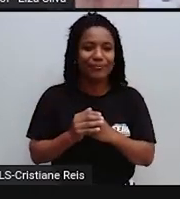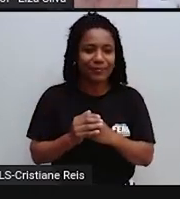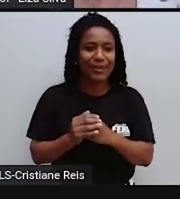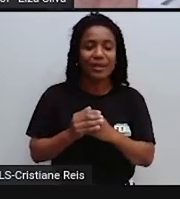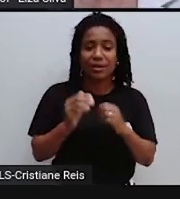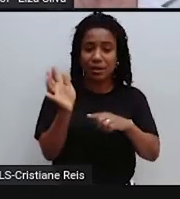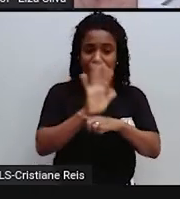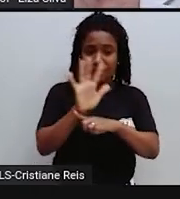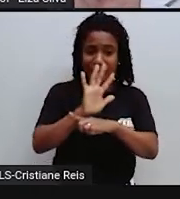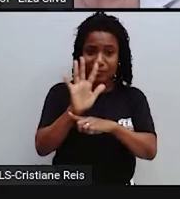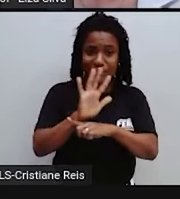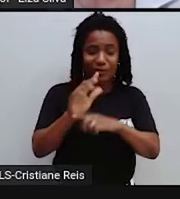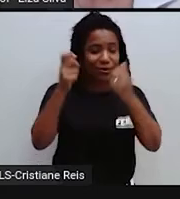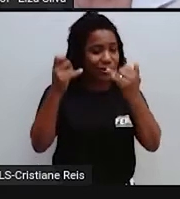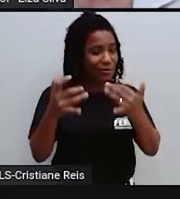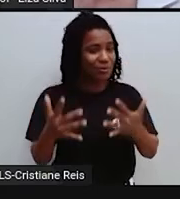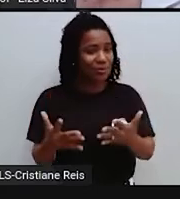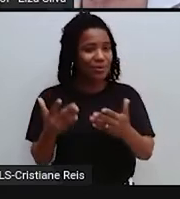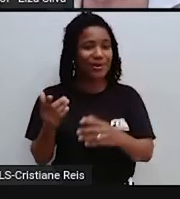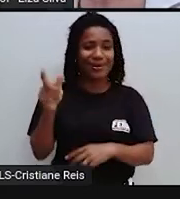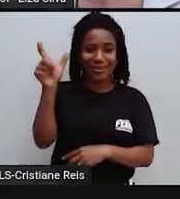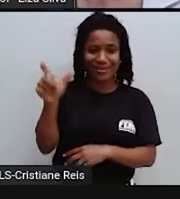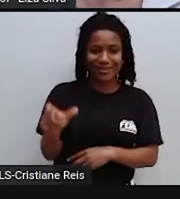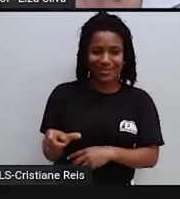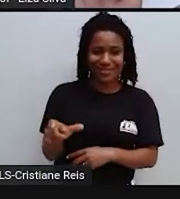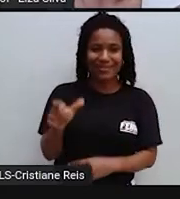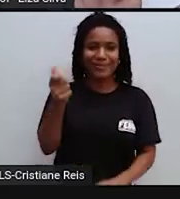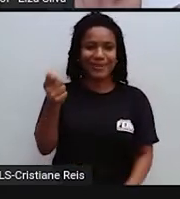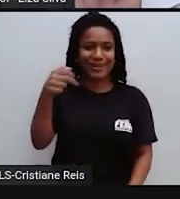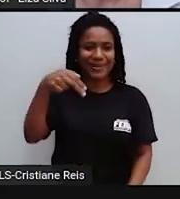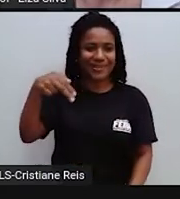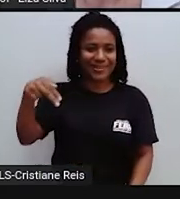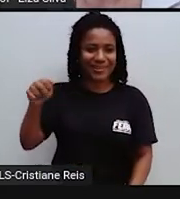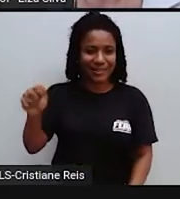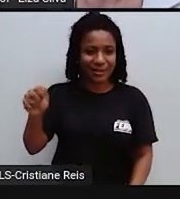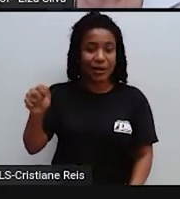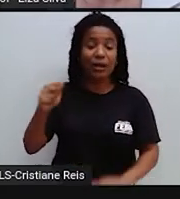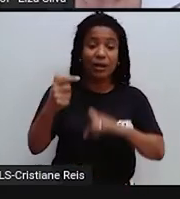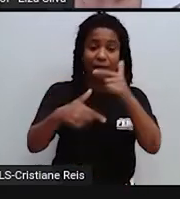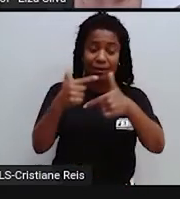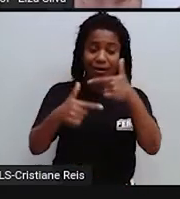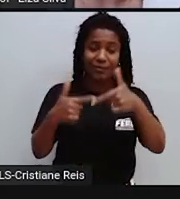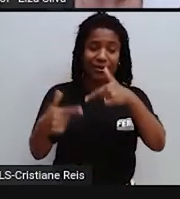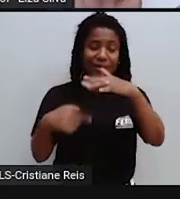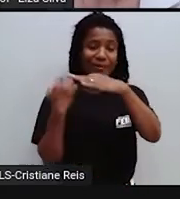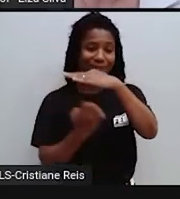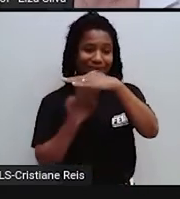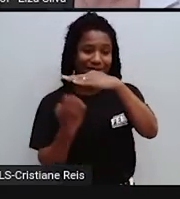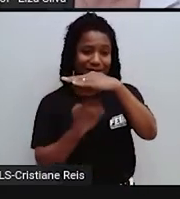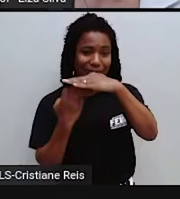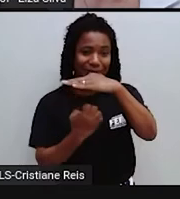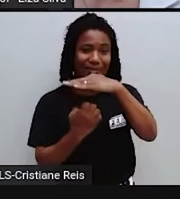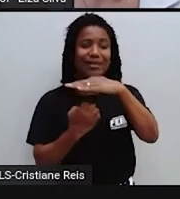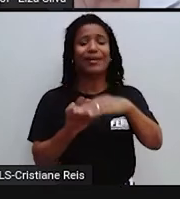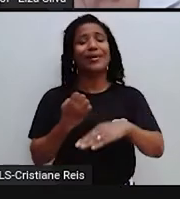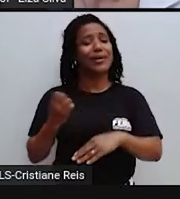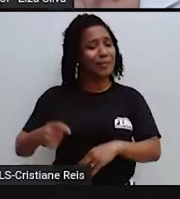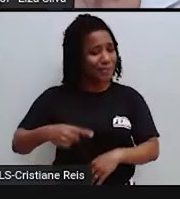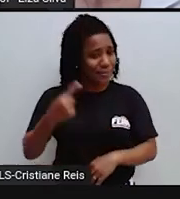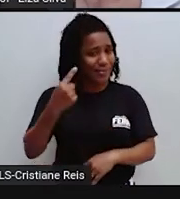Anna. Anna está numa empresa e é o primeiro dia de trabalho